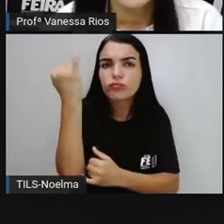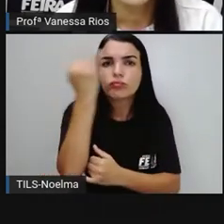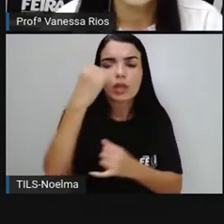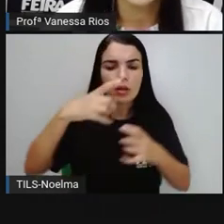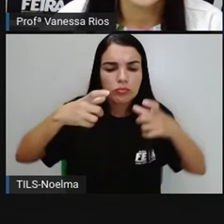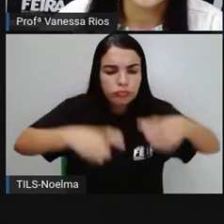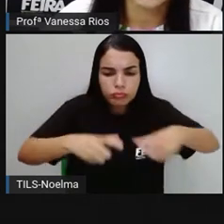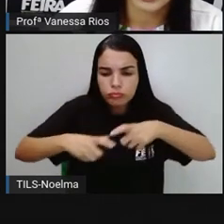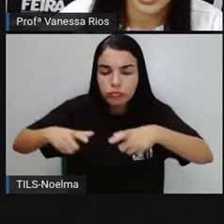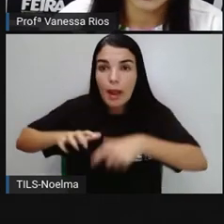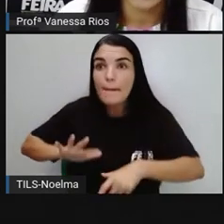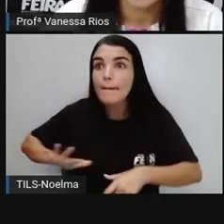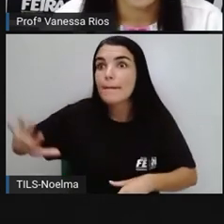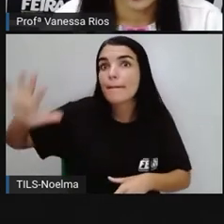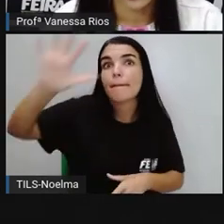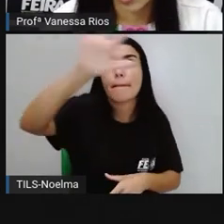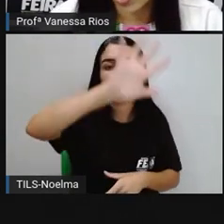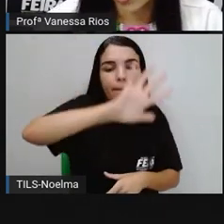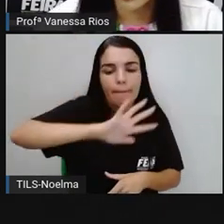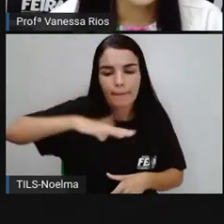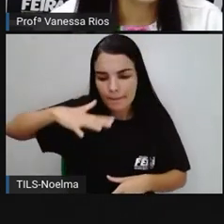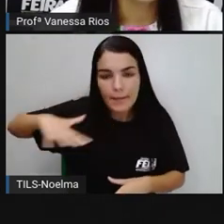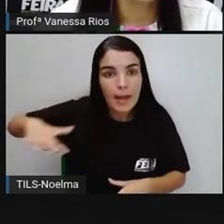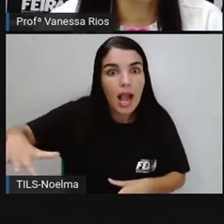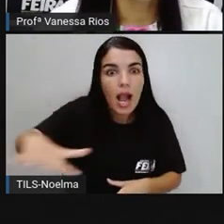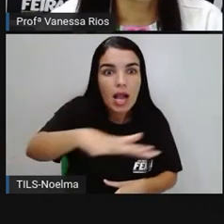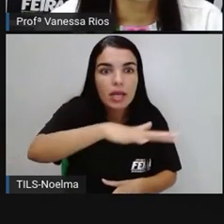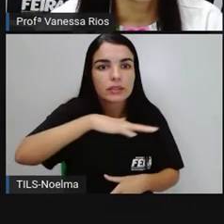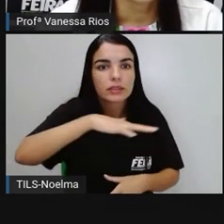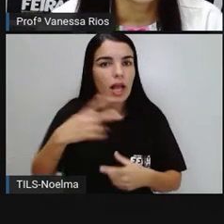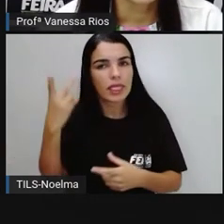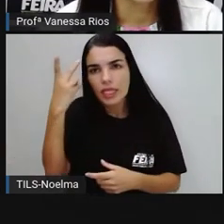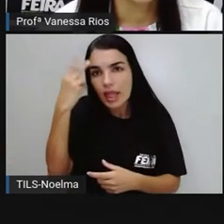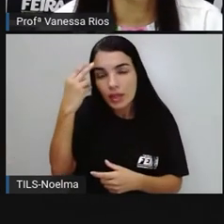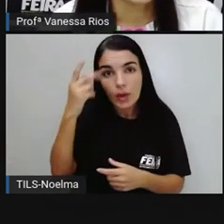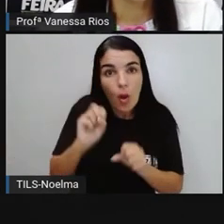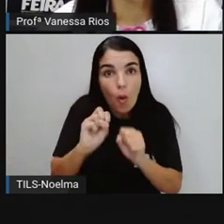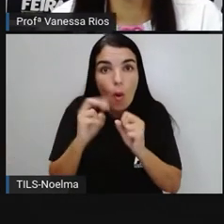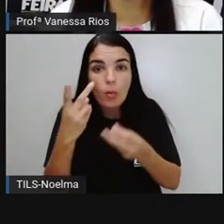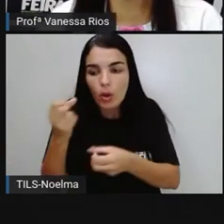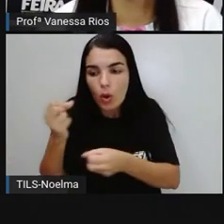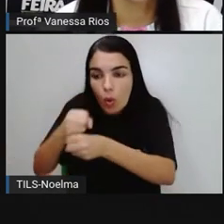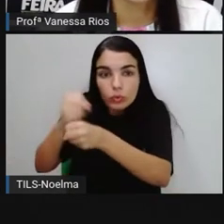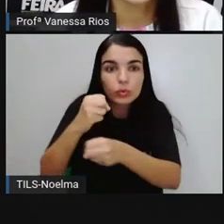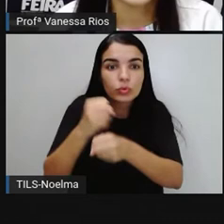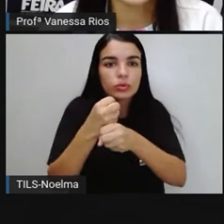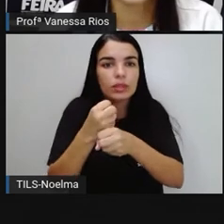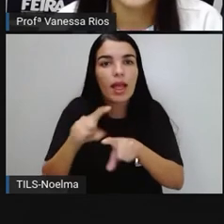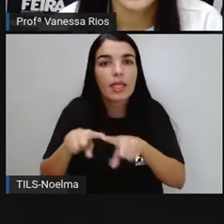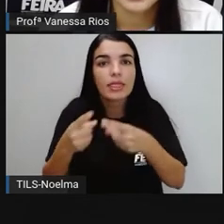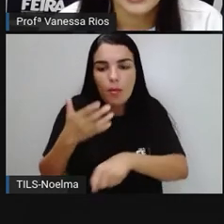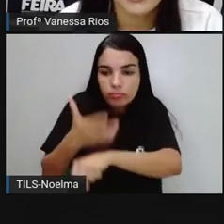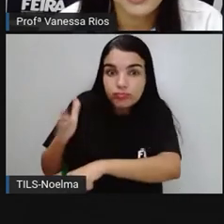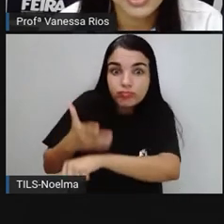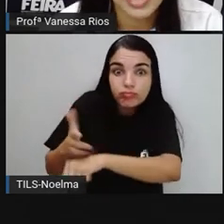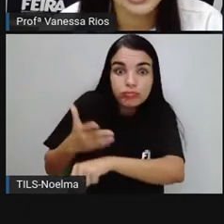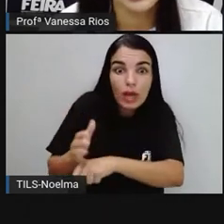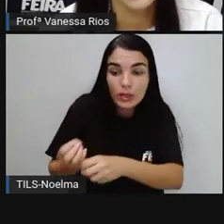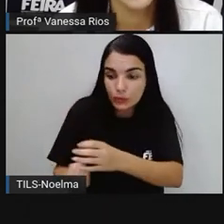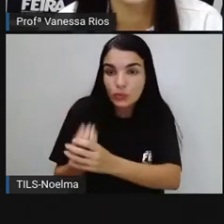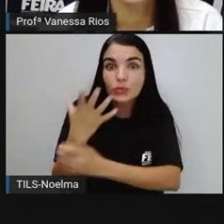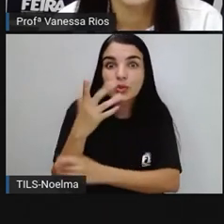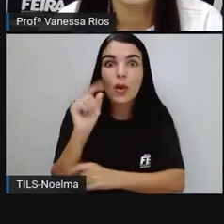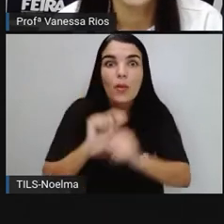lugares, seja natural ou construído. Com essa prática surgiu a cartografia,